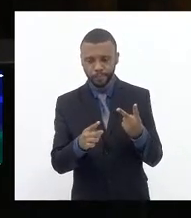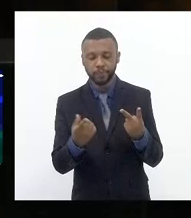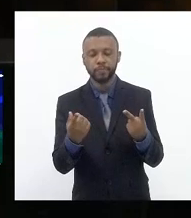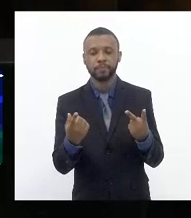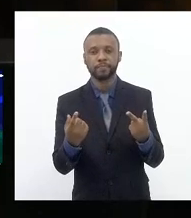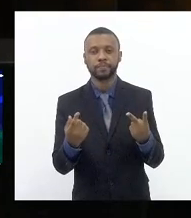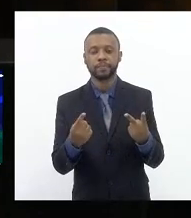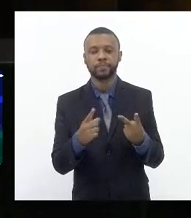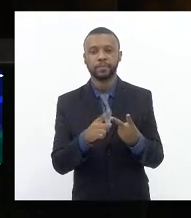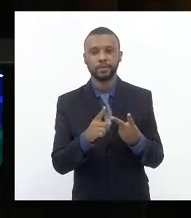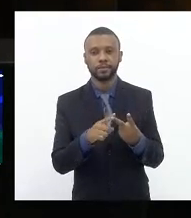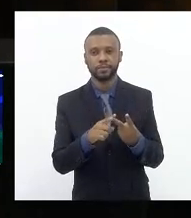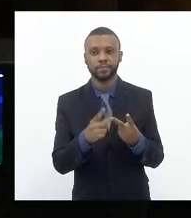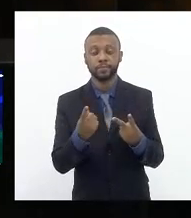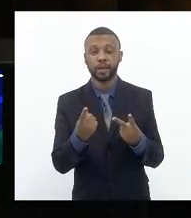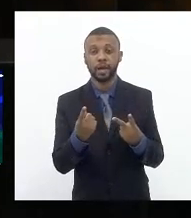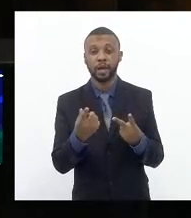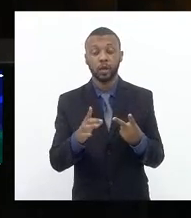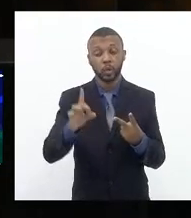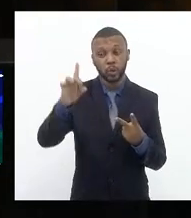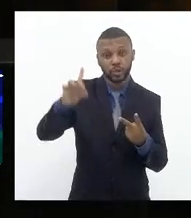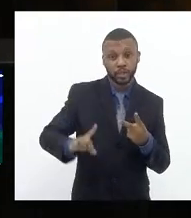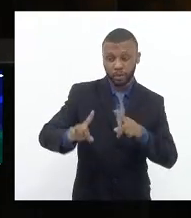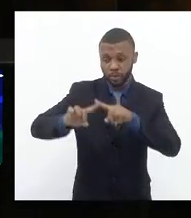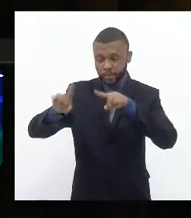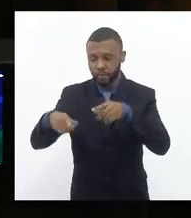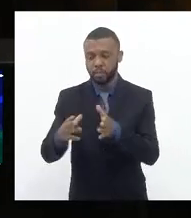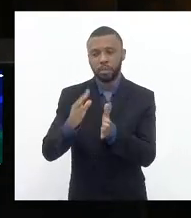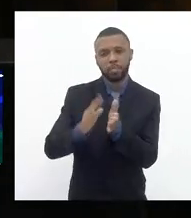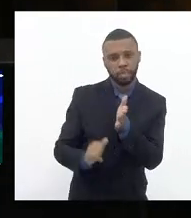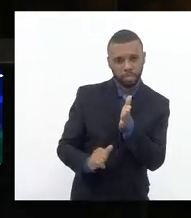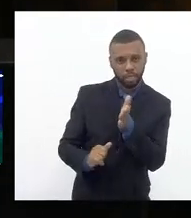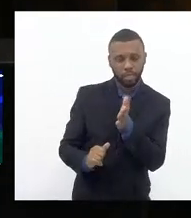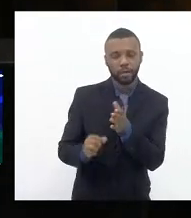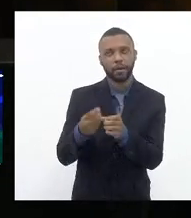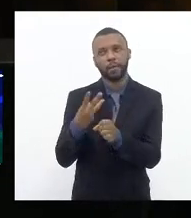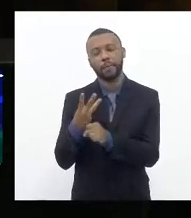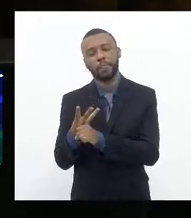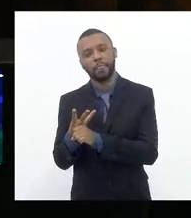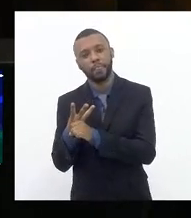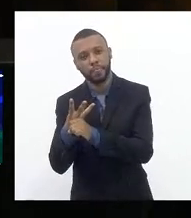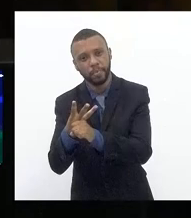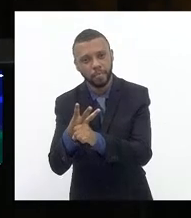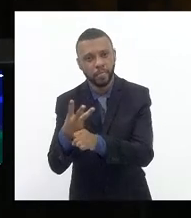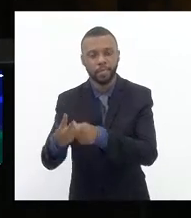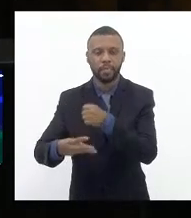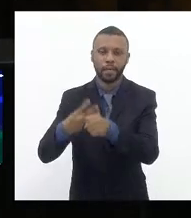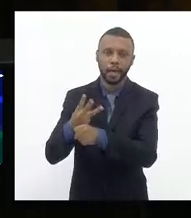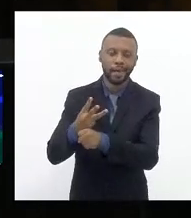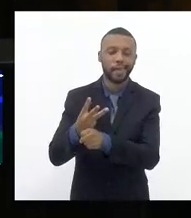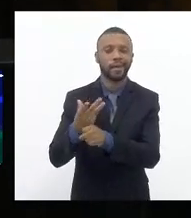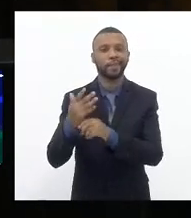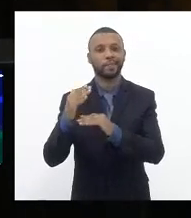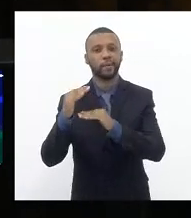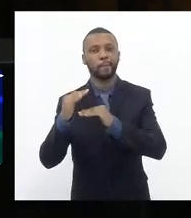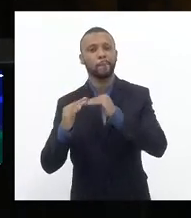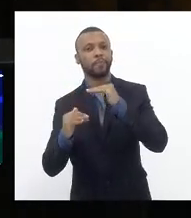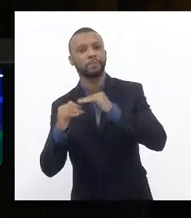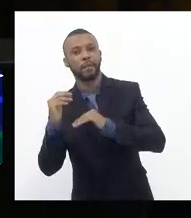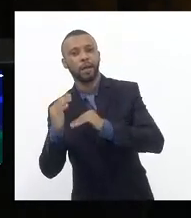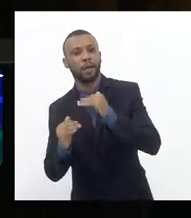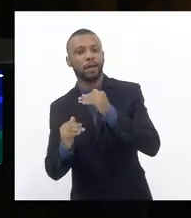supressão de direitos dos servidores públicos, como triênio, como carreira,